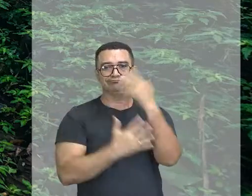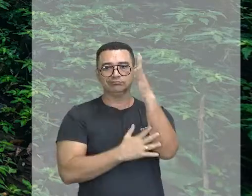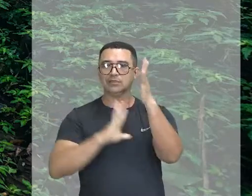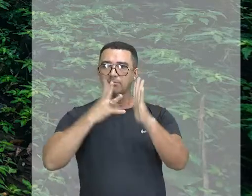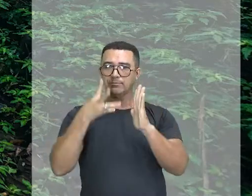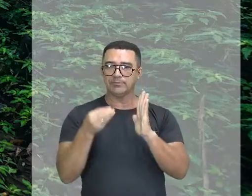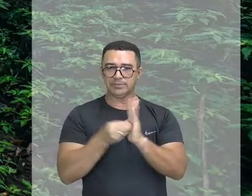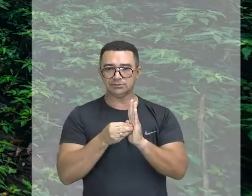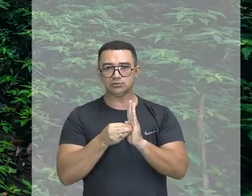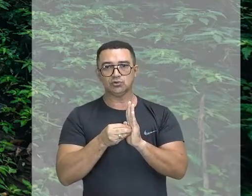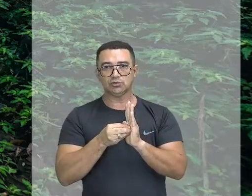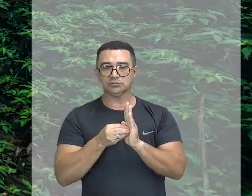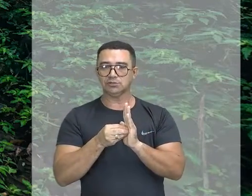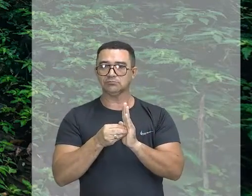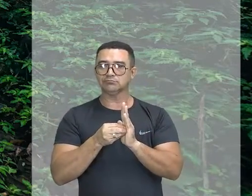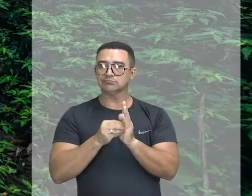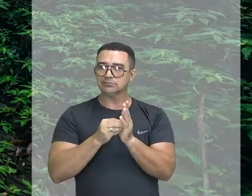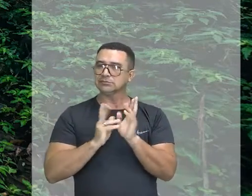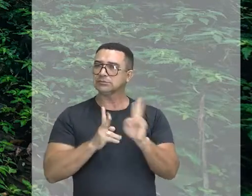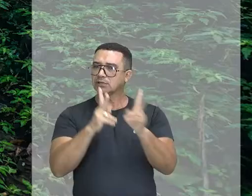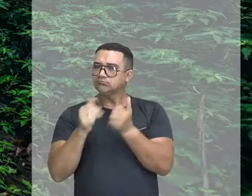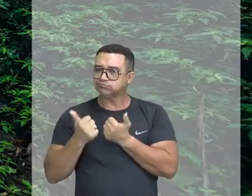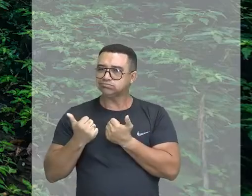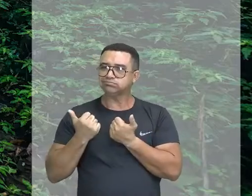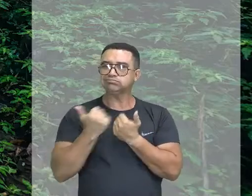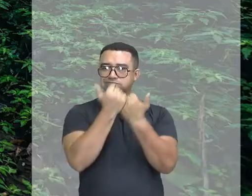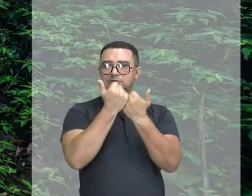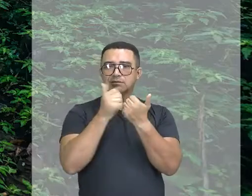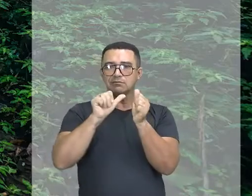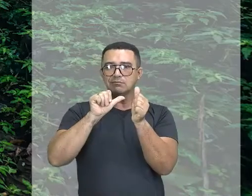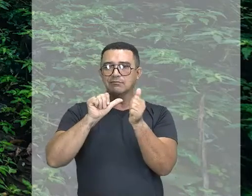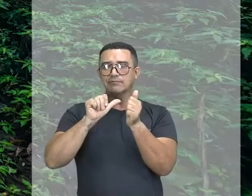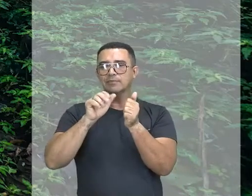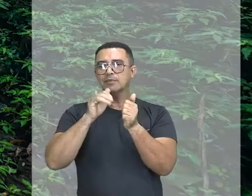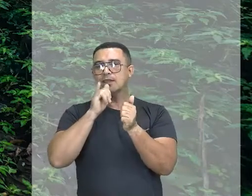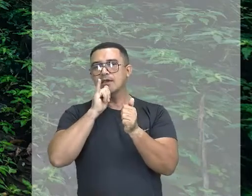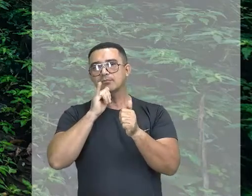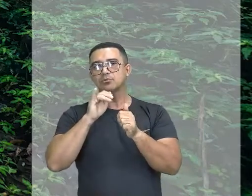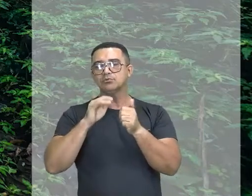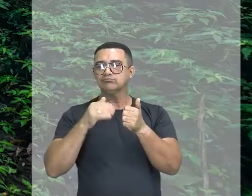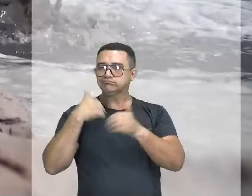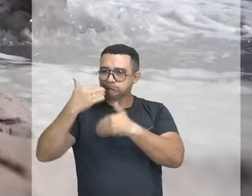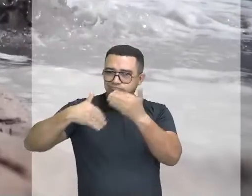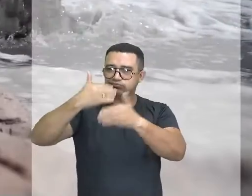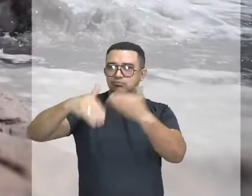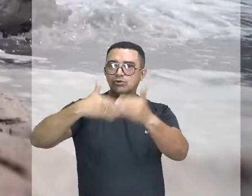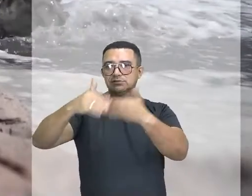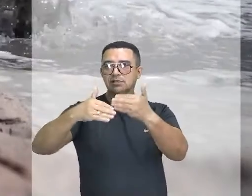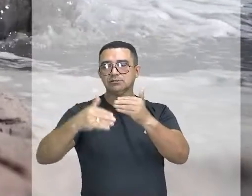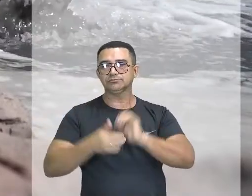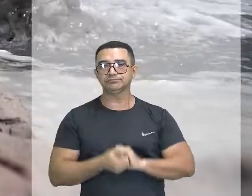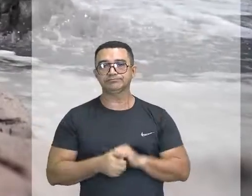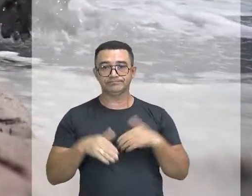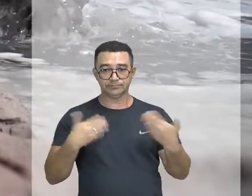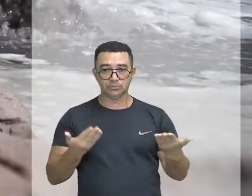manteve resiliente através dos feedbacks que ela construiu ao longo dos processos. Contudo, nos últimos séculos,